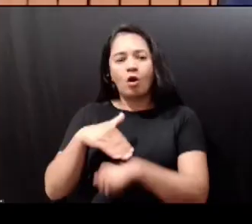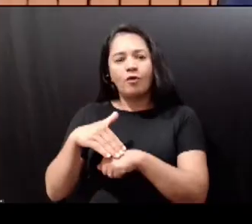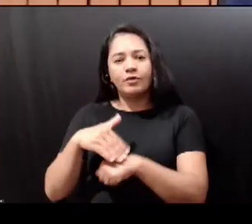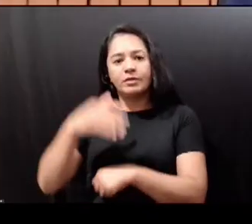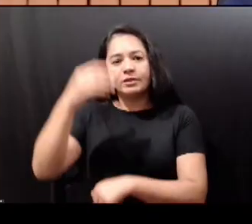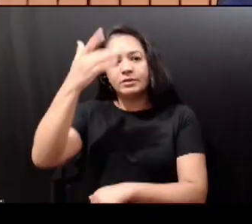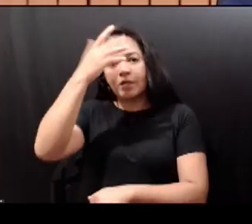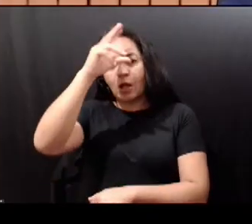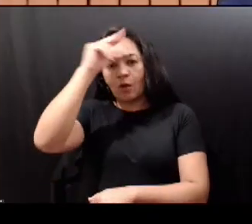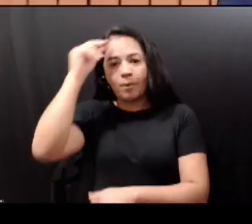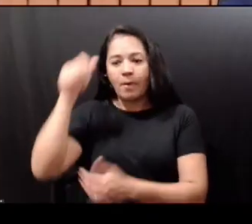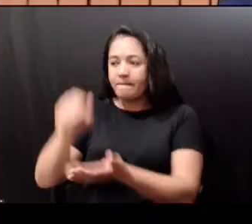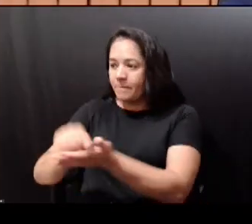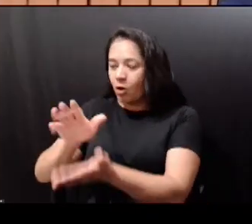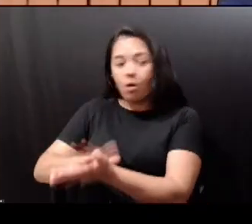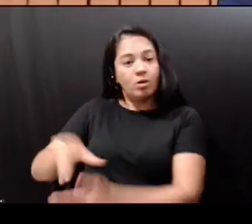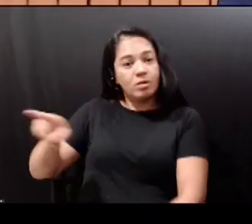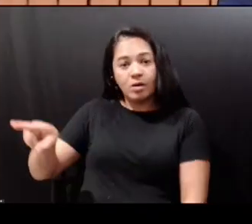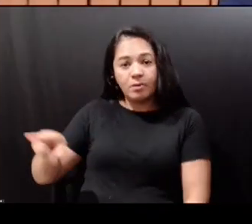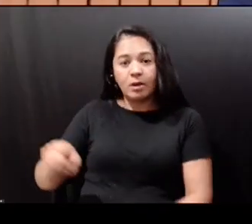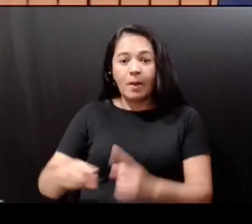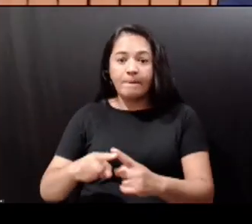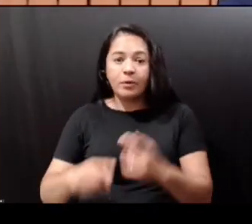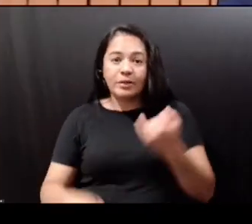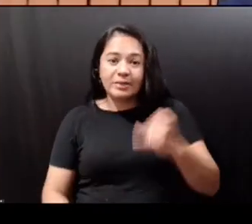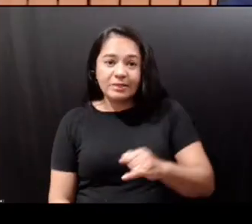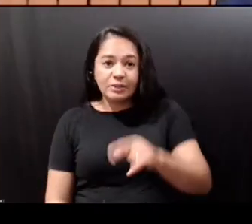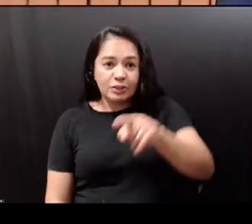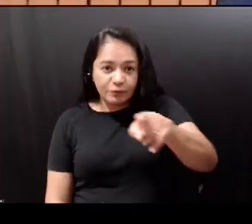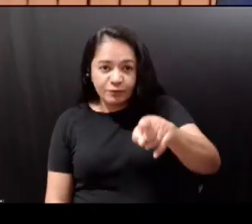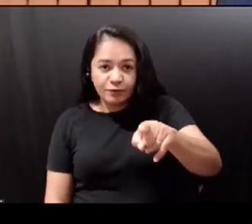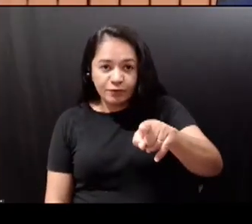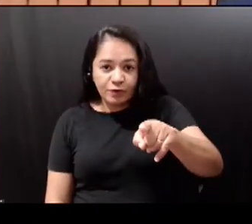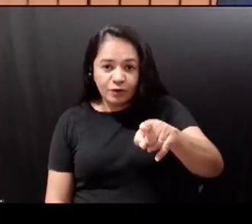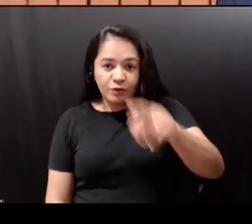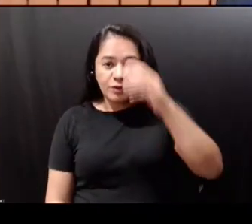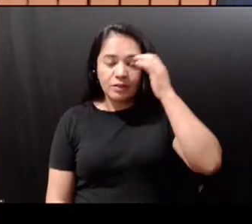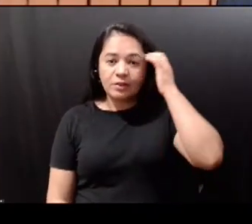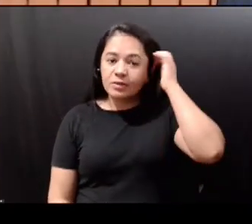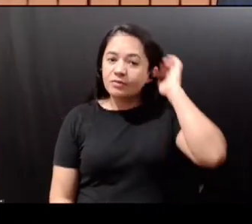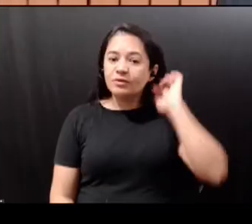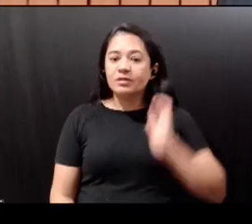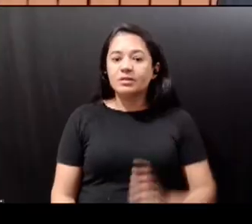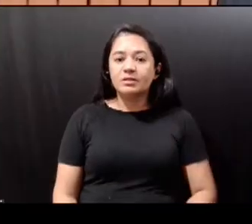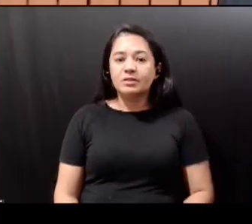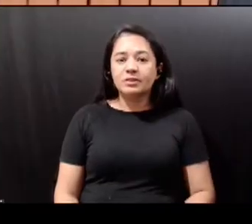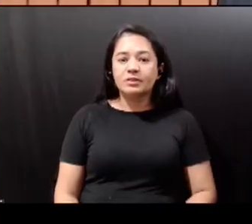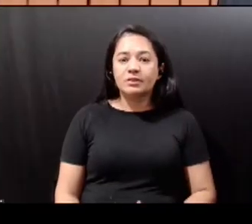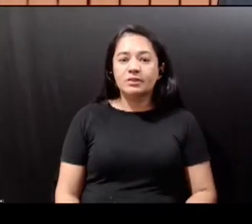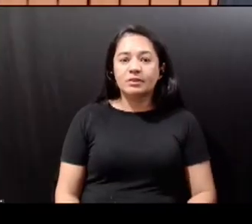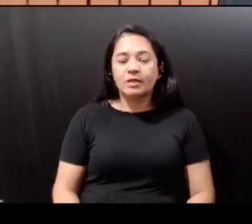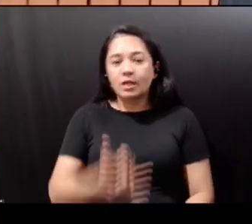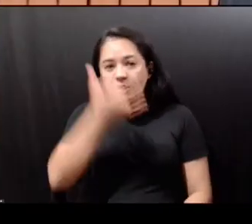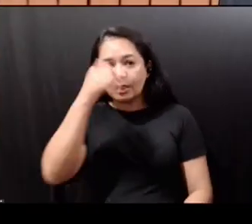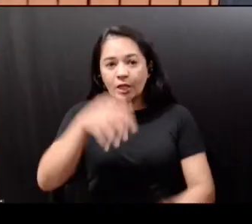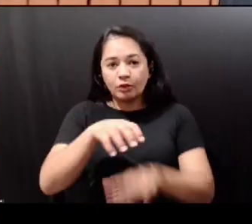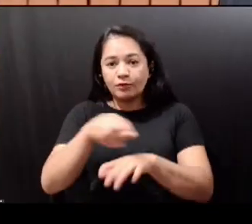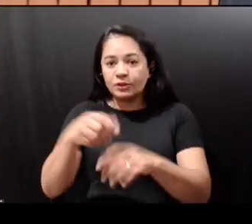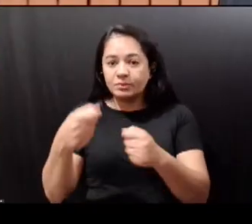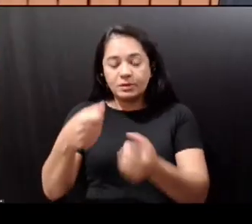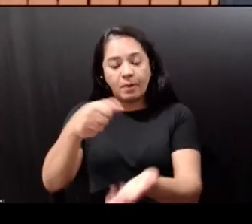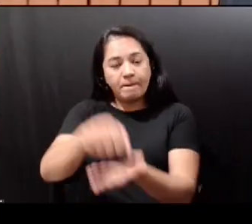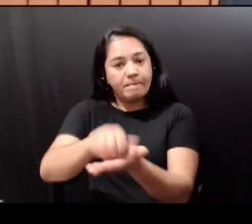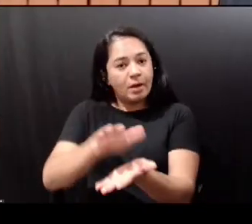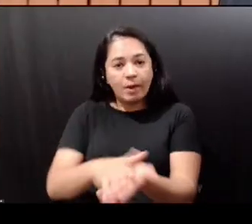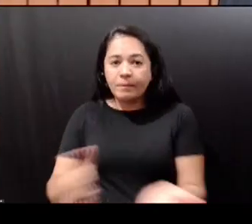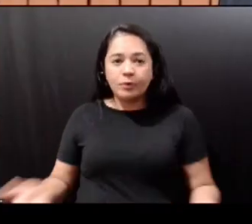ele comete uma infração, se você comete uma infração de trânsito, você recebe uma multa, correto, vereador? Você tem que pagar a multa. Então, se na